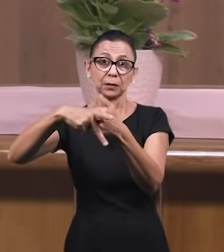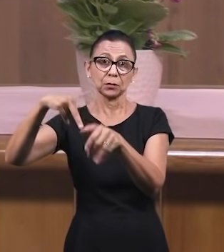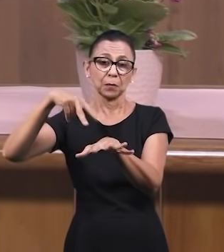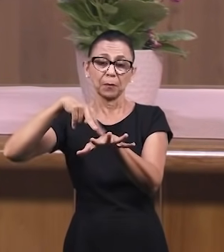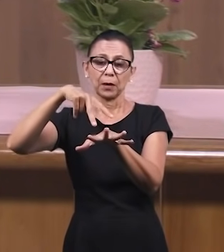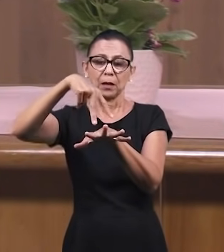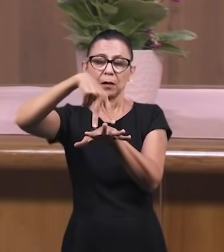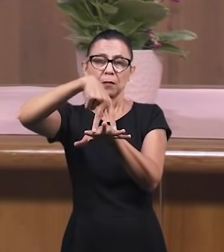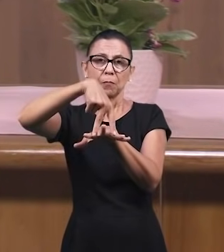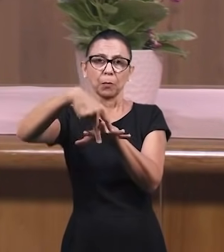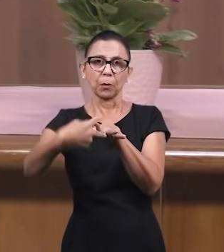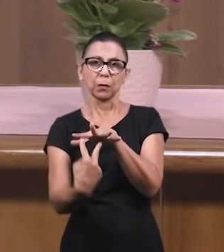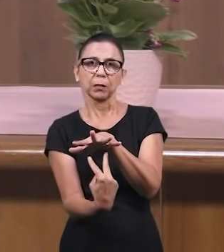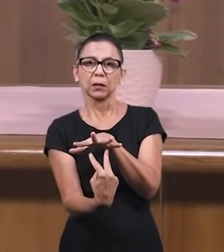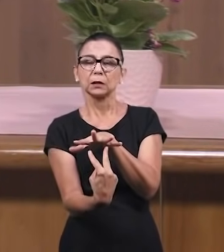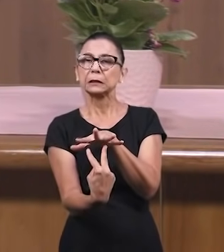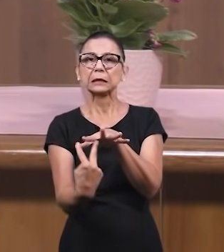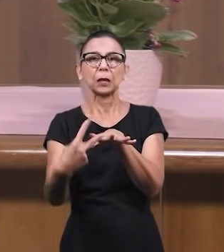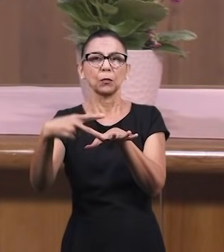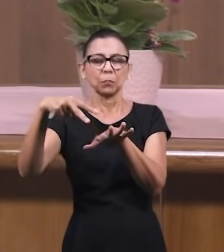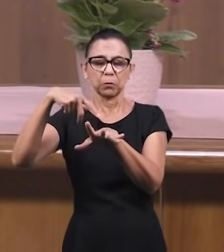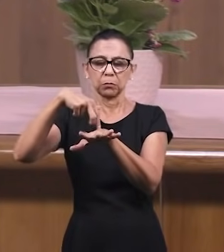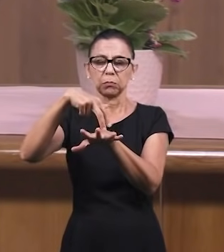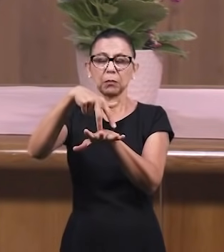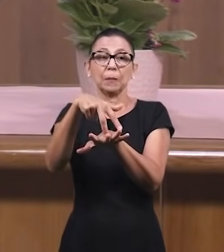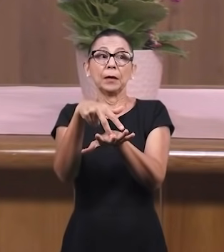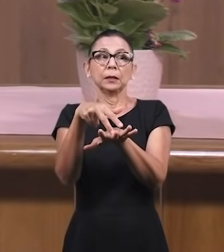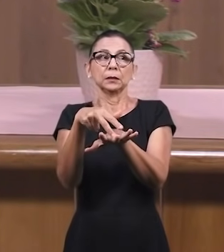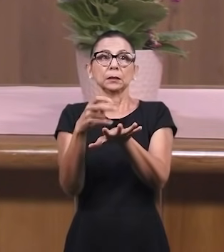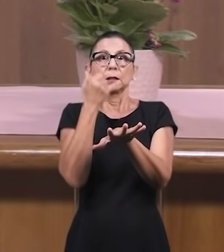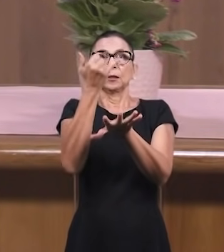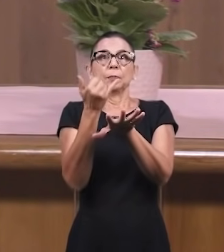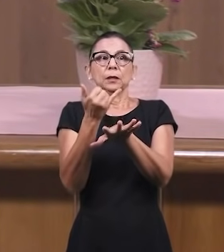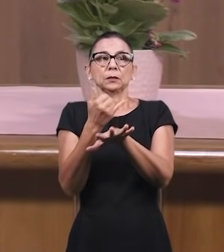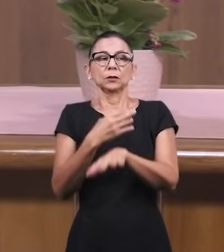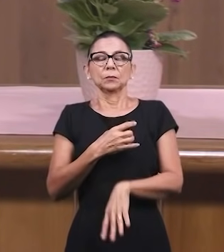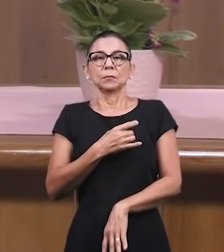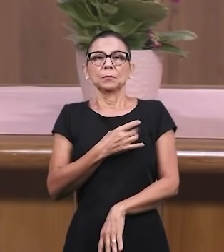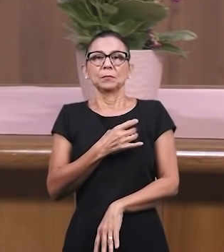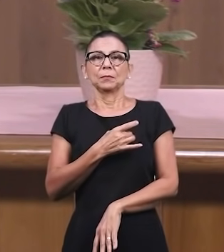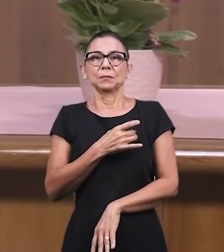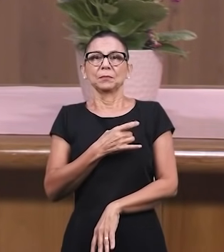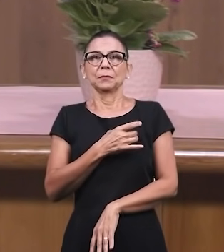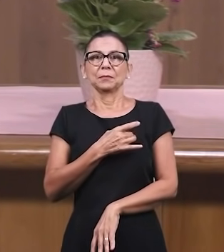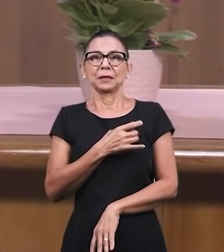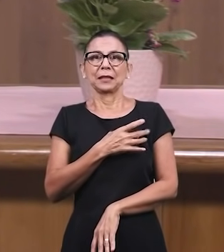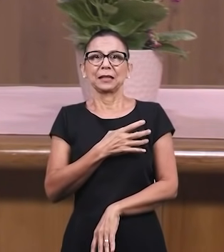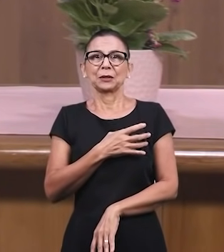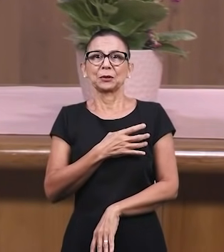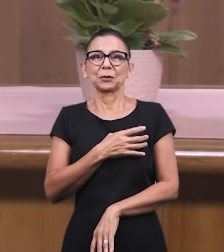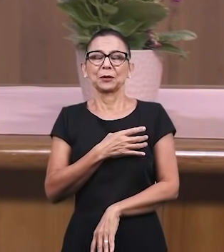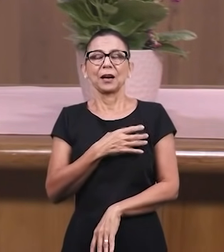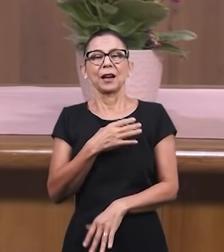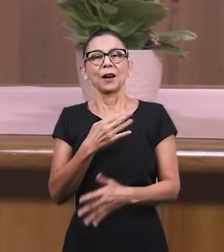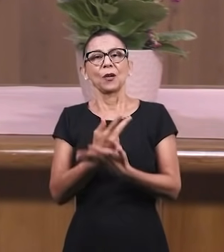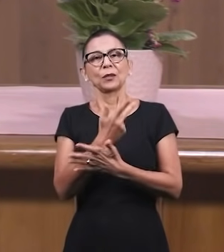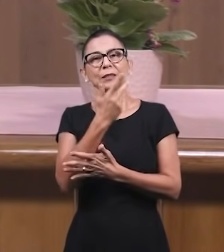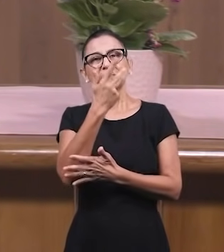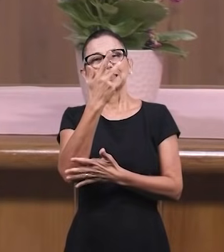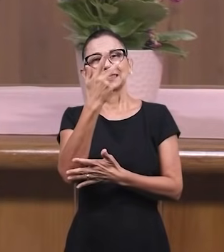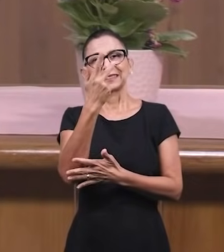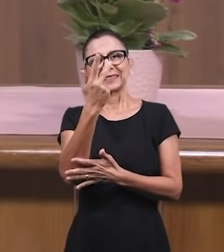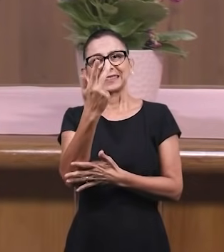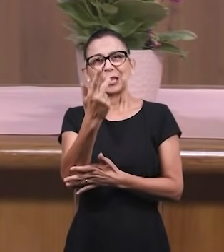ele não afunda até então, até que bate nele o medo. O medo faz com que